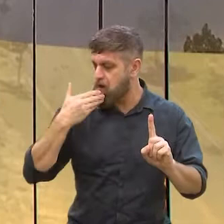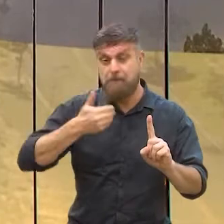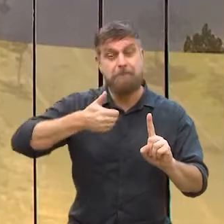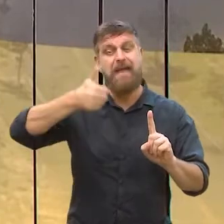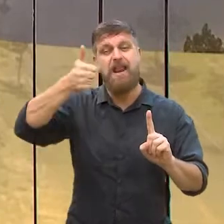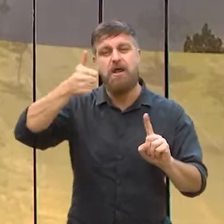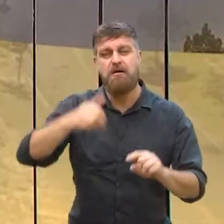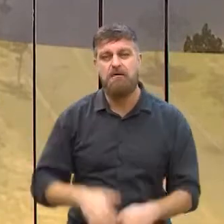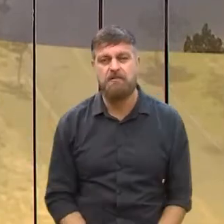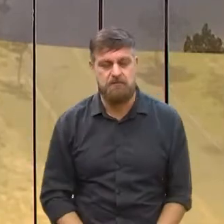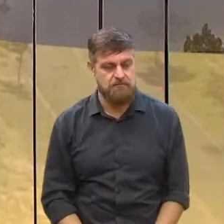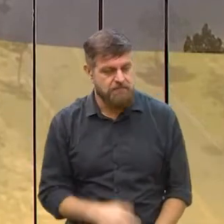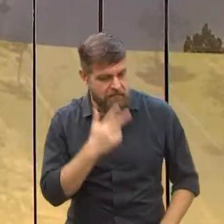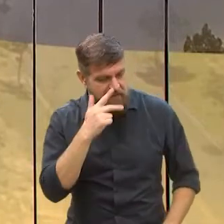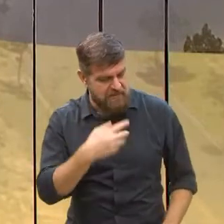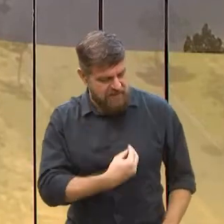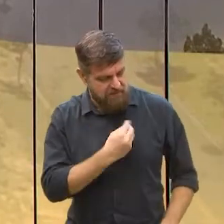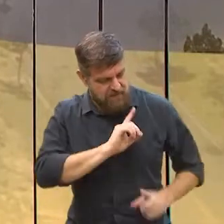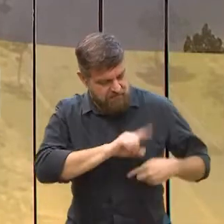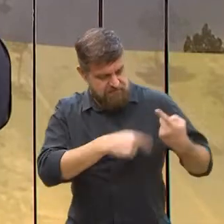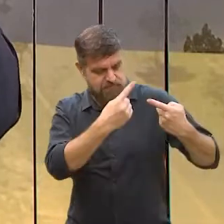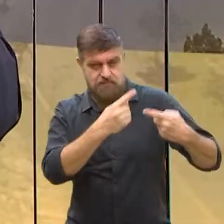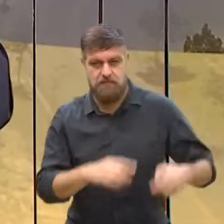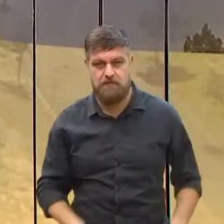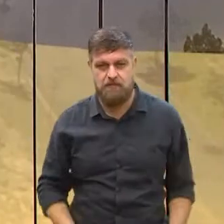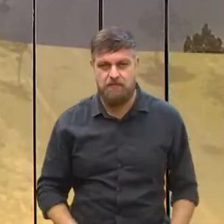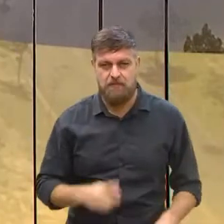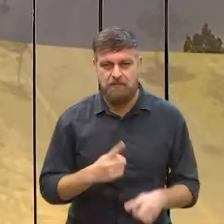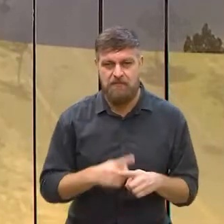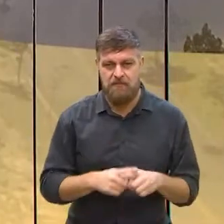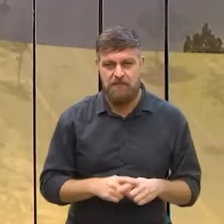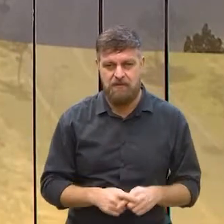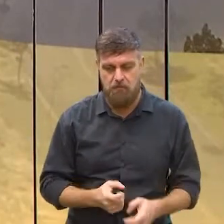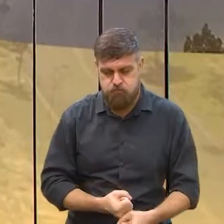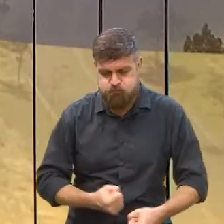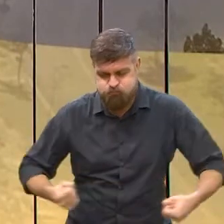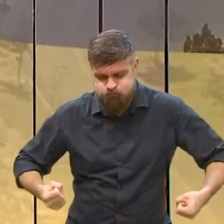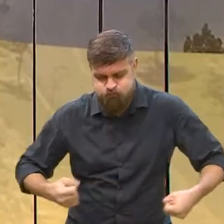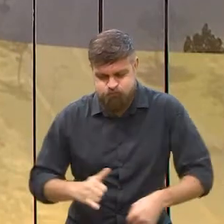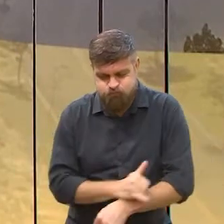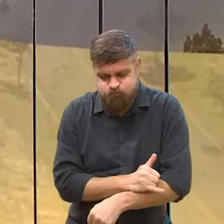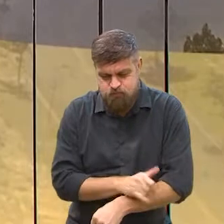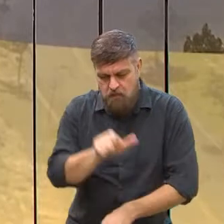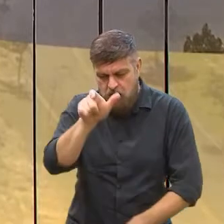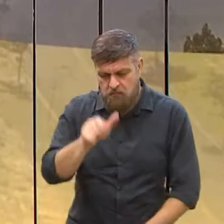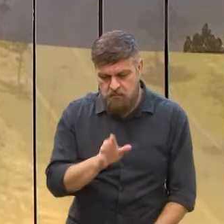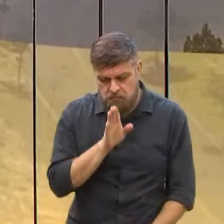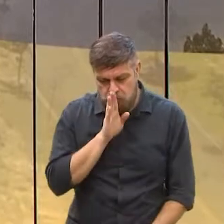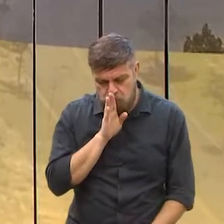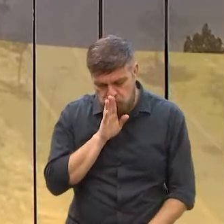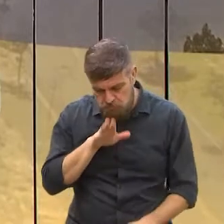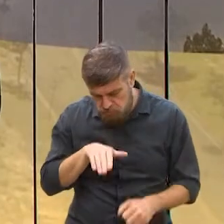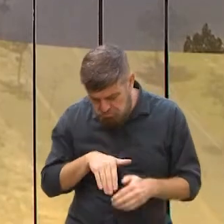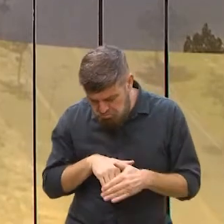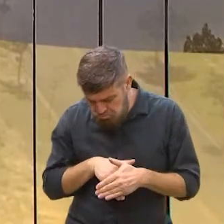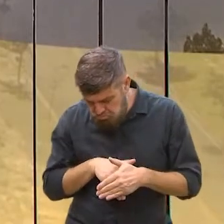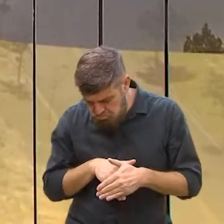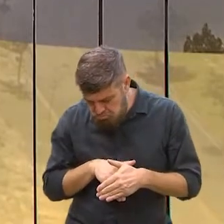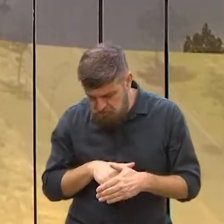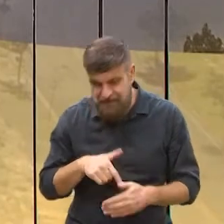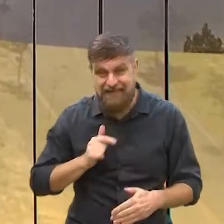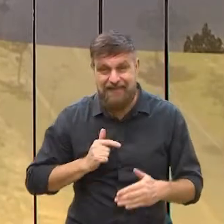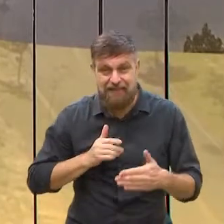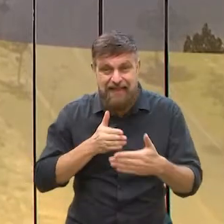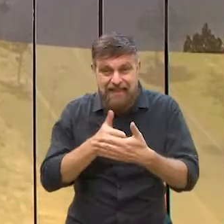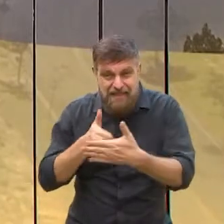mais vivo, né? Que na obesidade a pessoa fica um pouco mais quieta, vamos chamar assim, mais limitada,